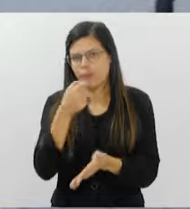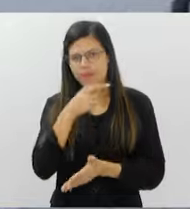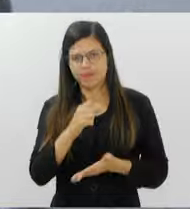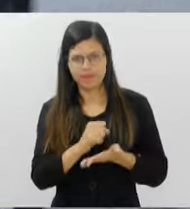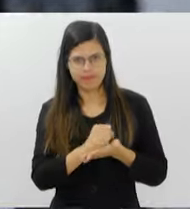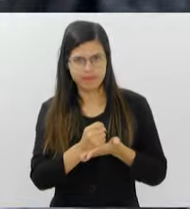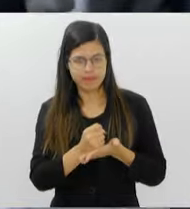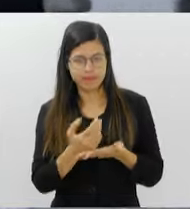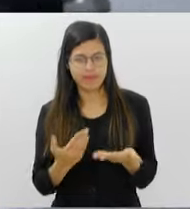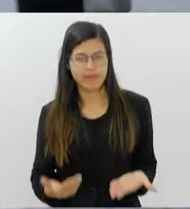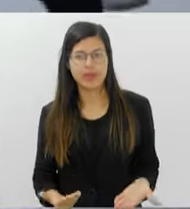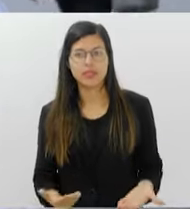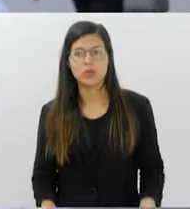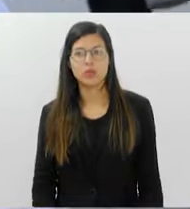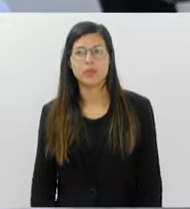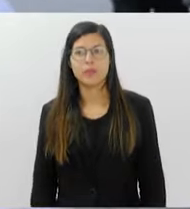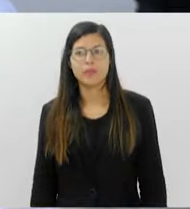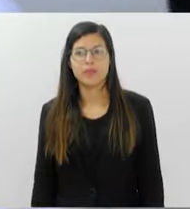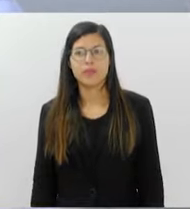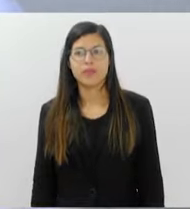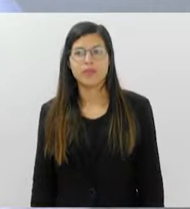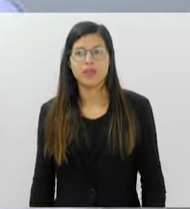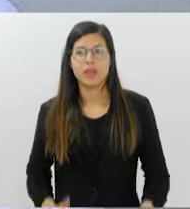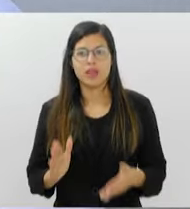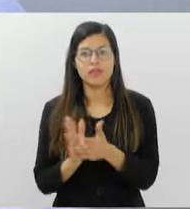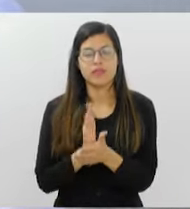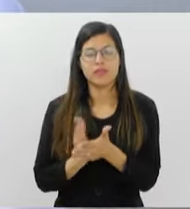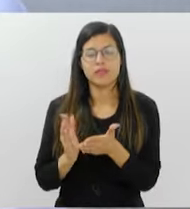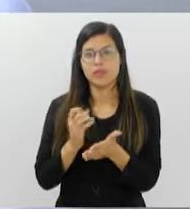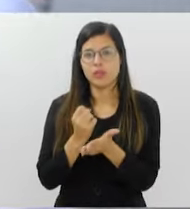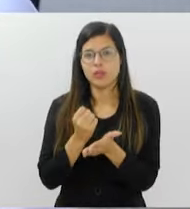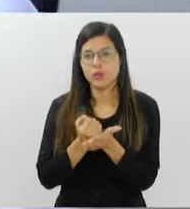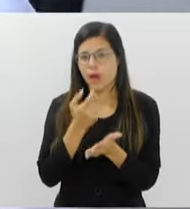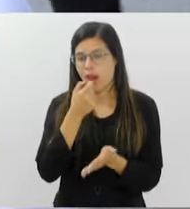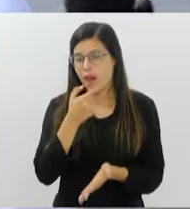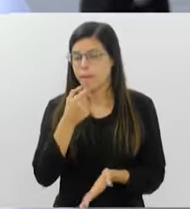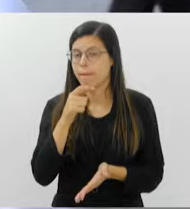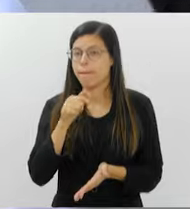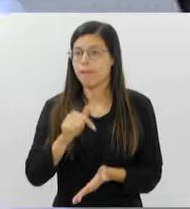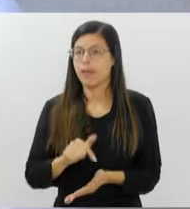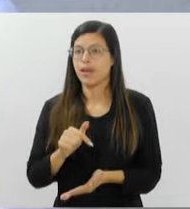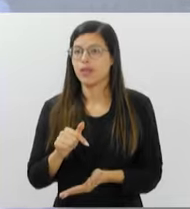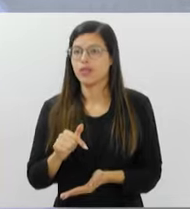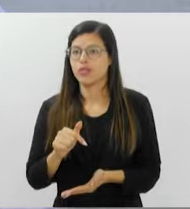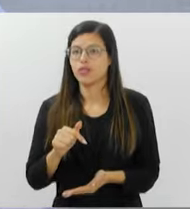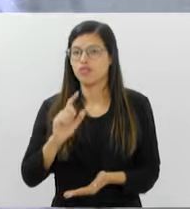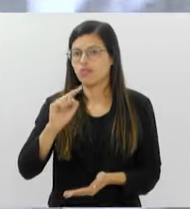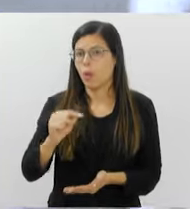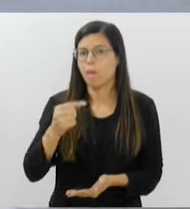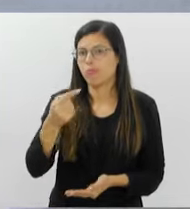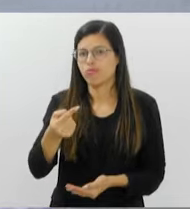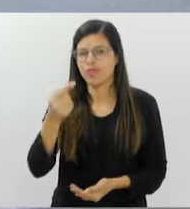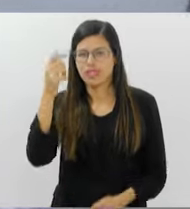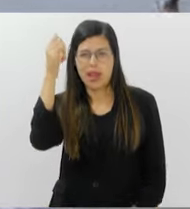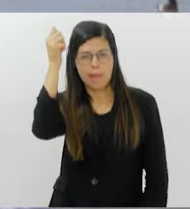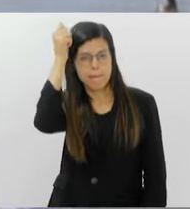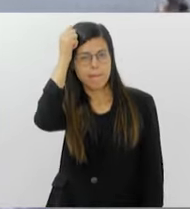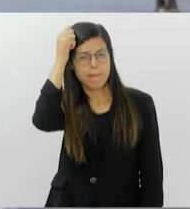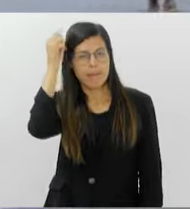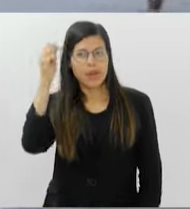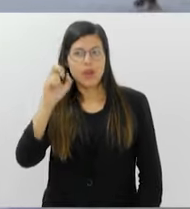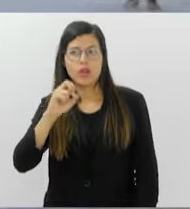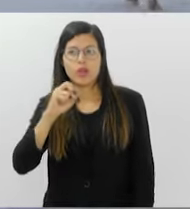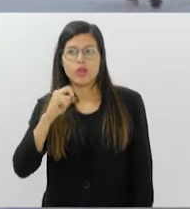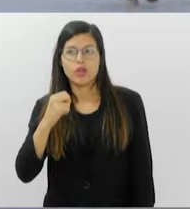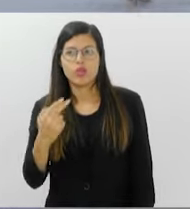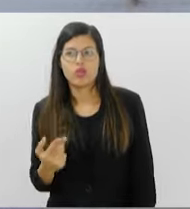que a gente vive. E às vezes a gente toma um remédio que vai ter um efeito colateral importante, que a gente acaba se arrependendo depois. Ou então a gente tem uma superdosagem